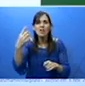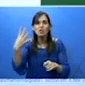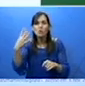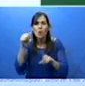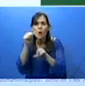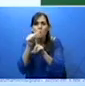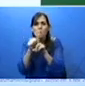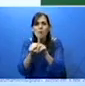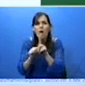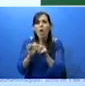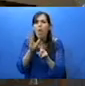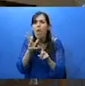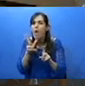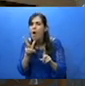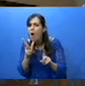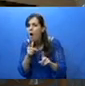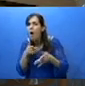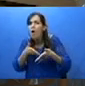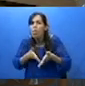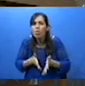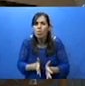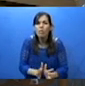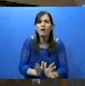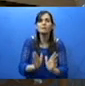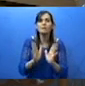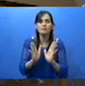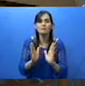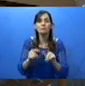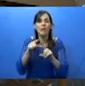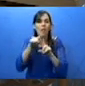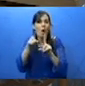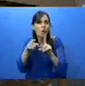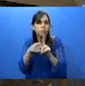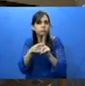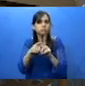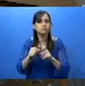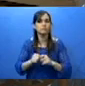14 meses para nascer, a gestação da girafa, certo?